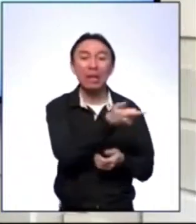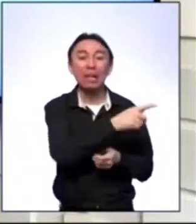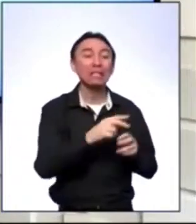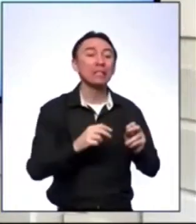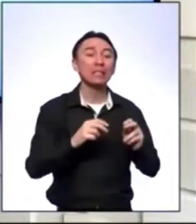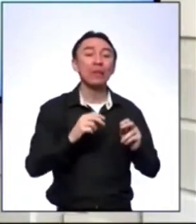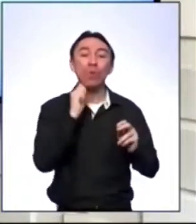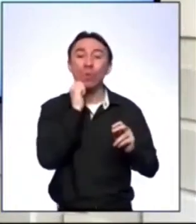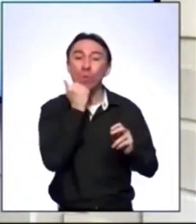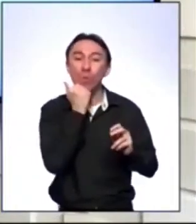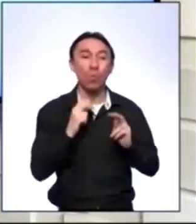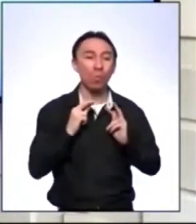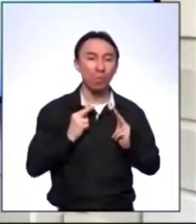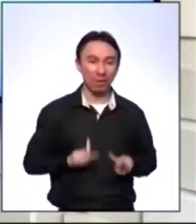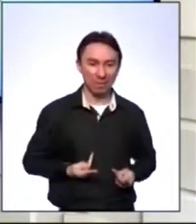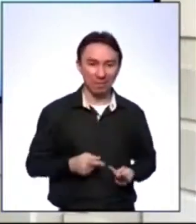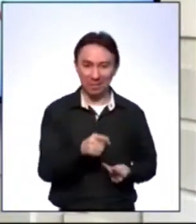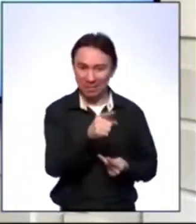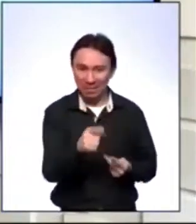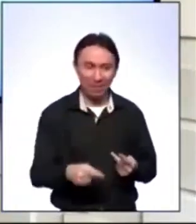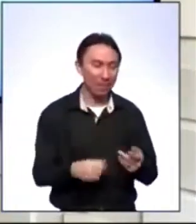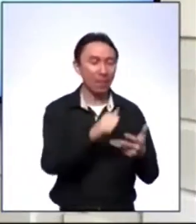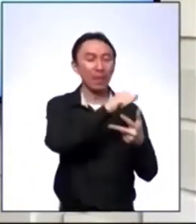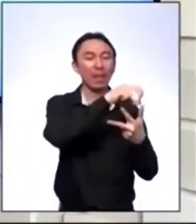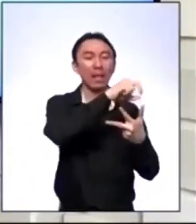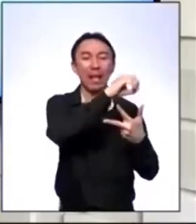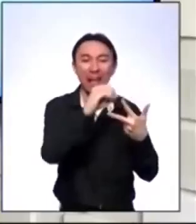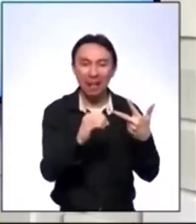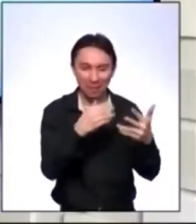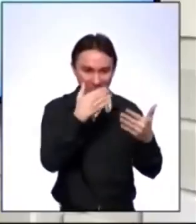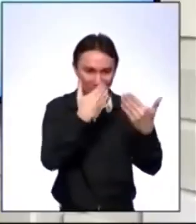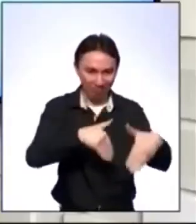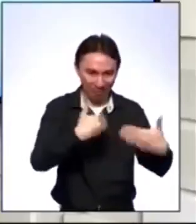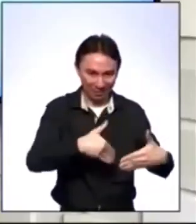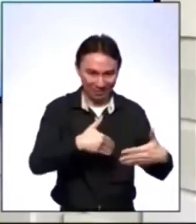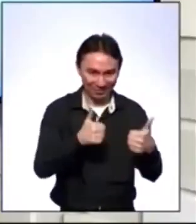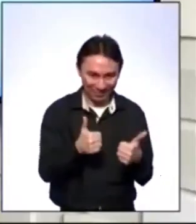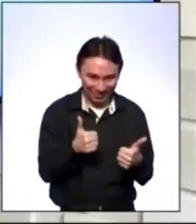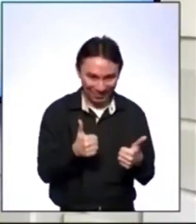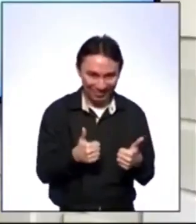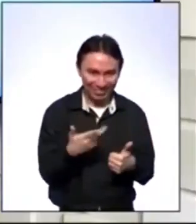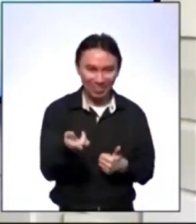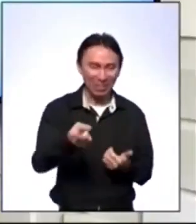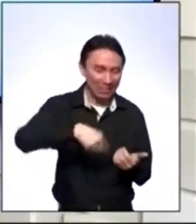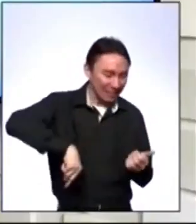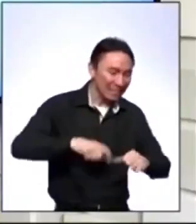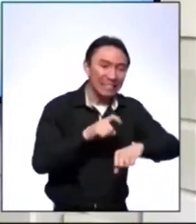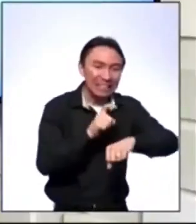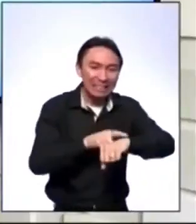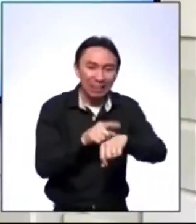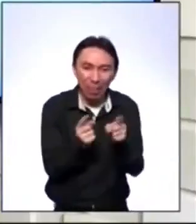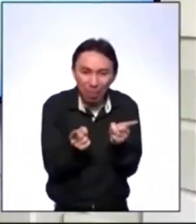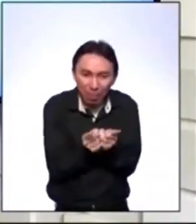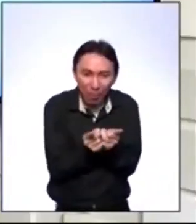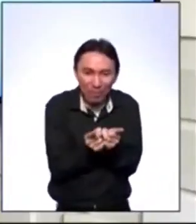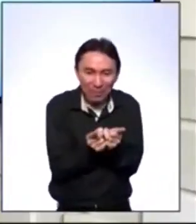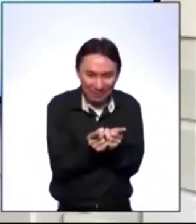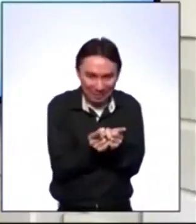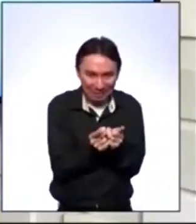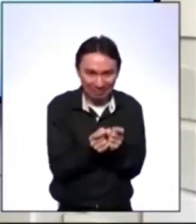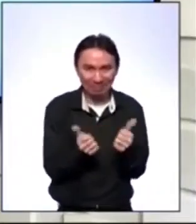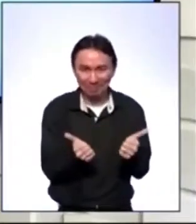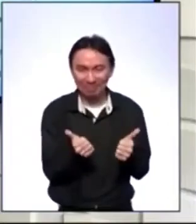Para você que vai fazer prova do Enem, tá? Então vamos lá, vamos trabalhar, que o nosso tempo é curtinho. Vamos